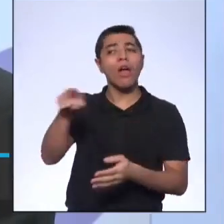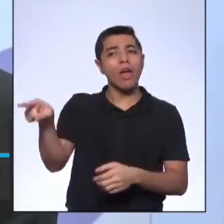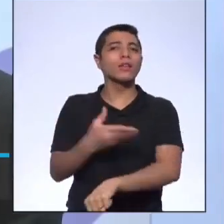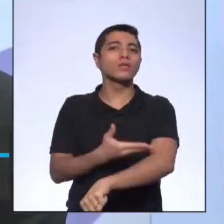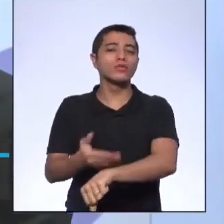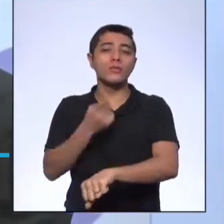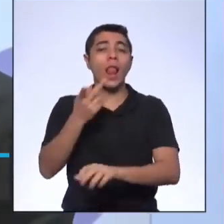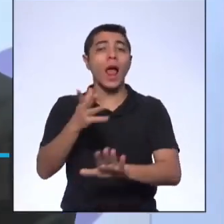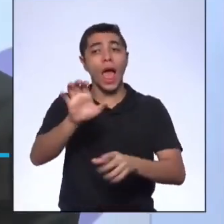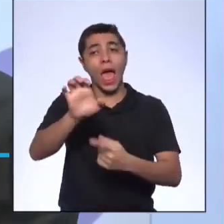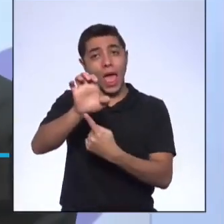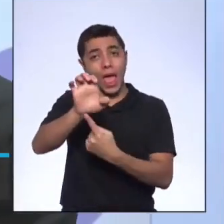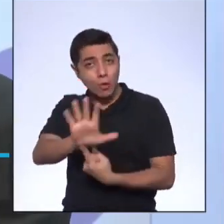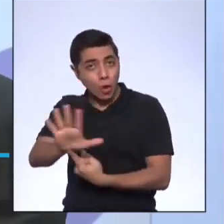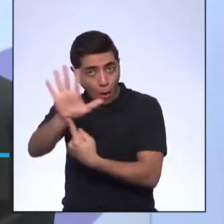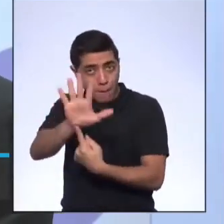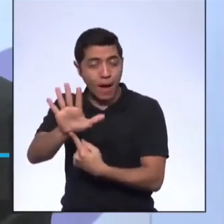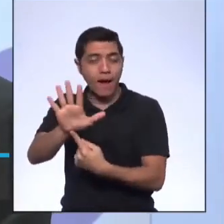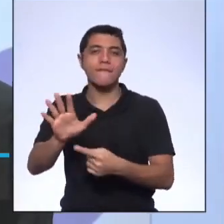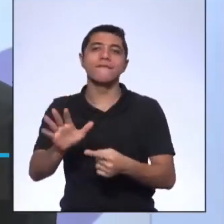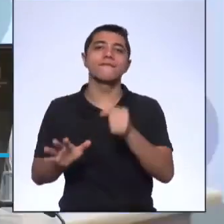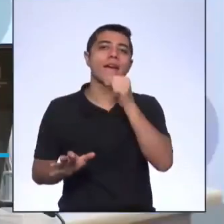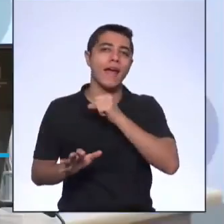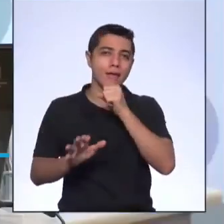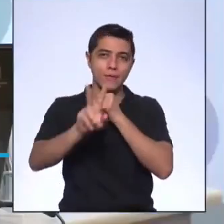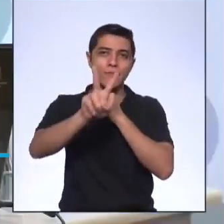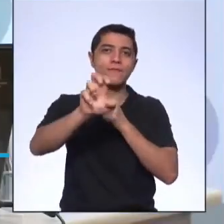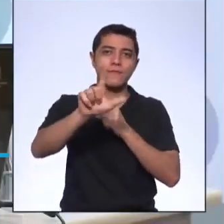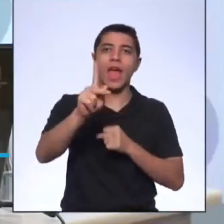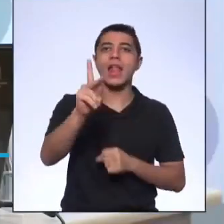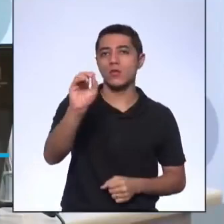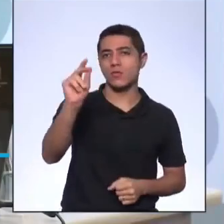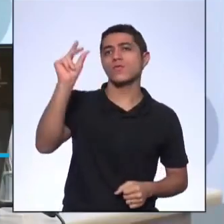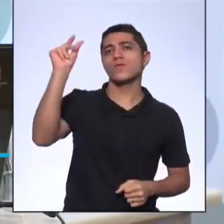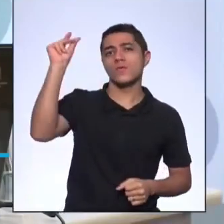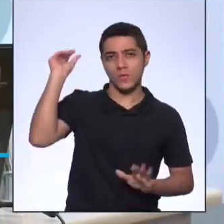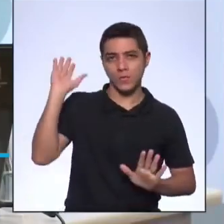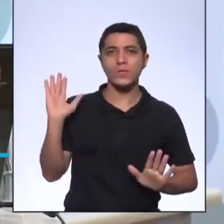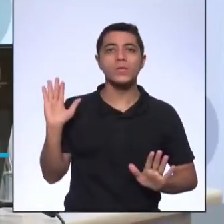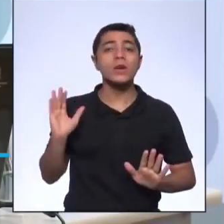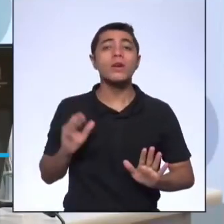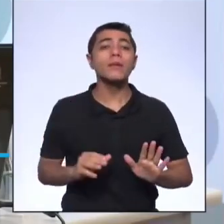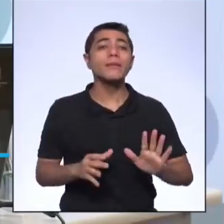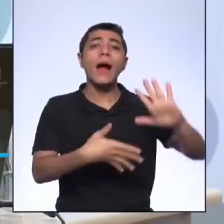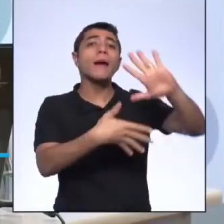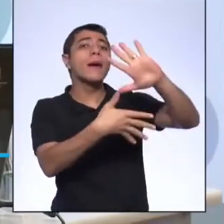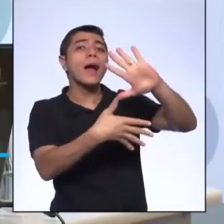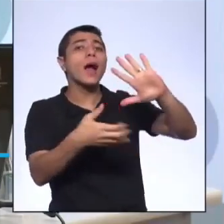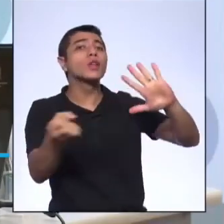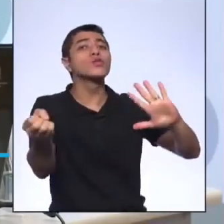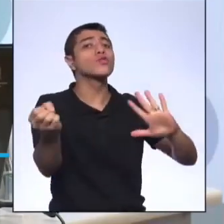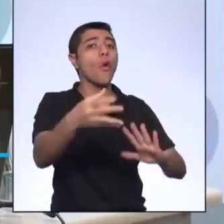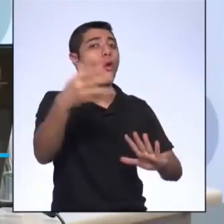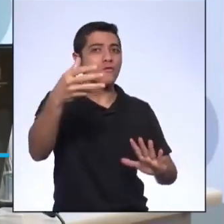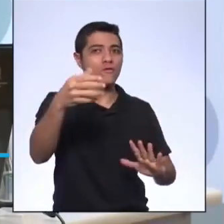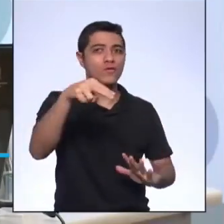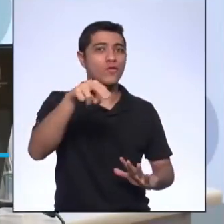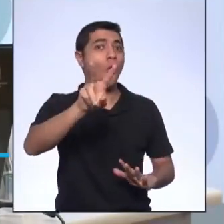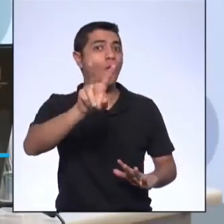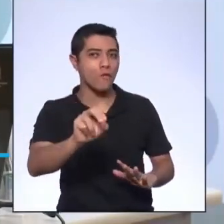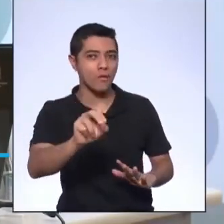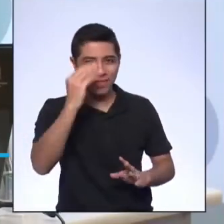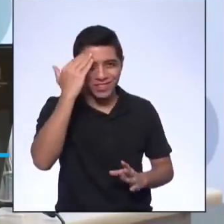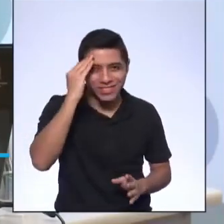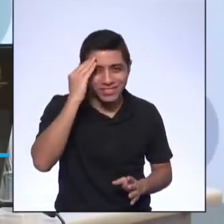esse antigo ou velho continente. Exatamente, o mundo conhecido, o mundo antigo, né? O mundo que a gente já conhecia antes. Agora a gente está vendo que